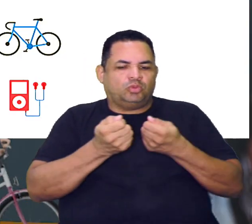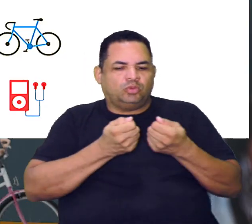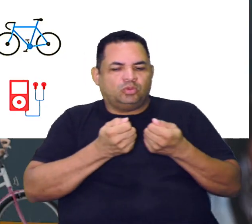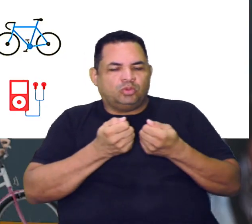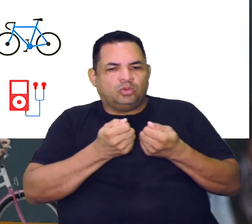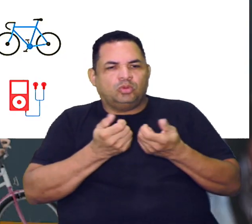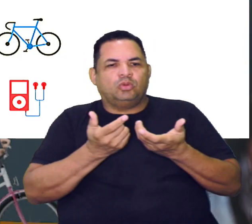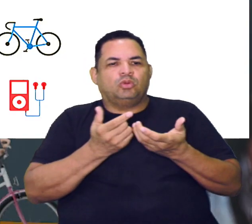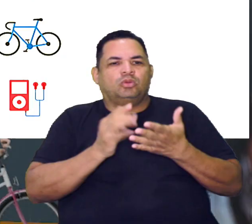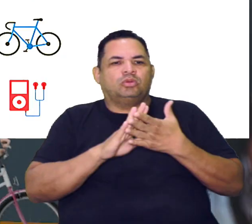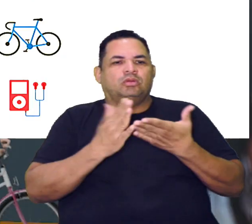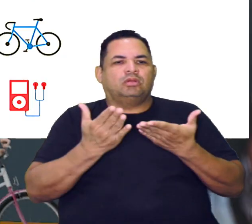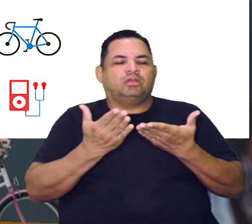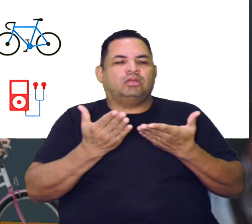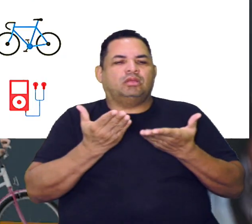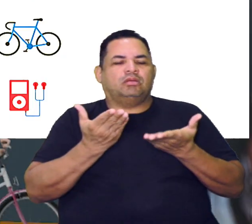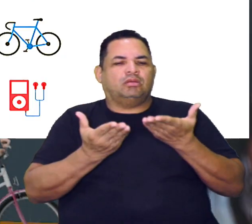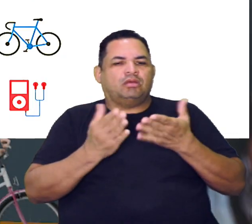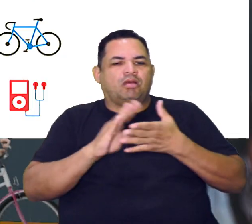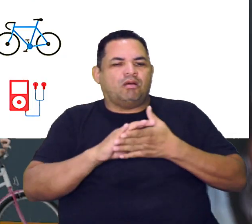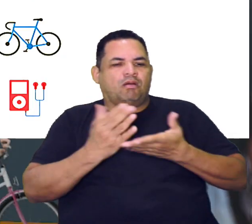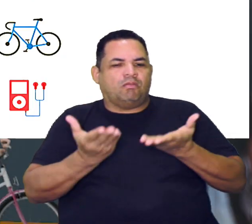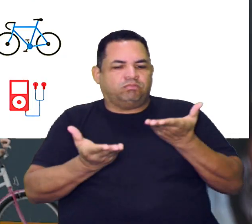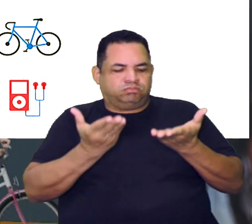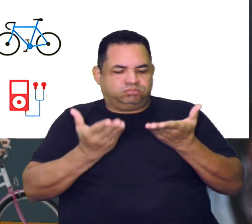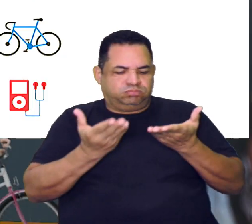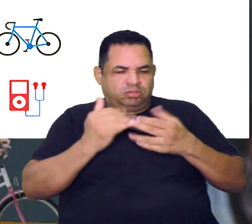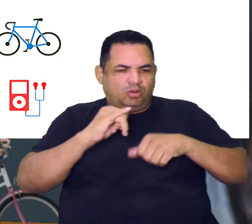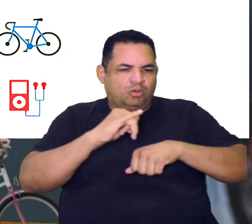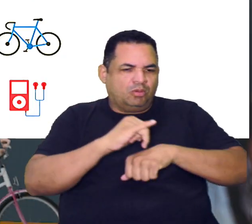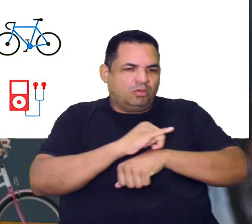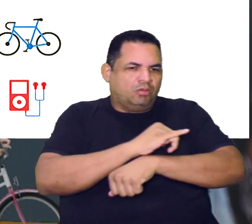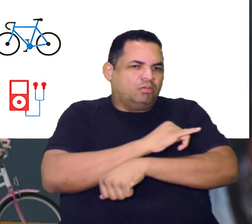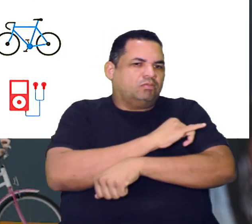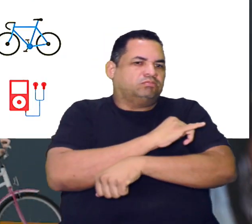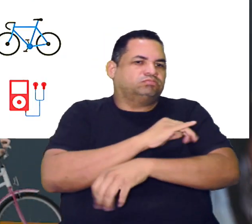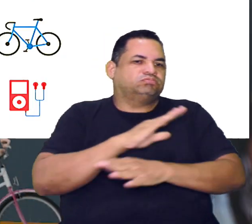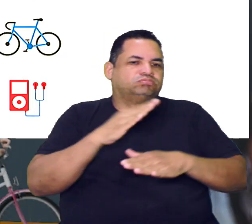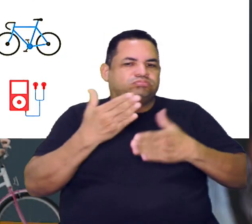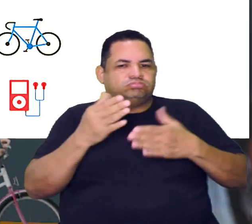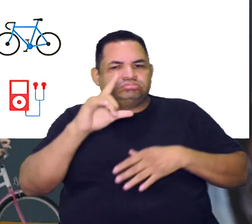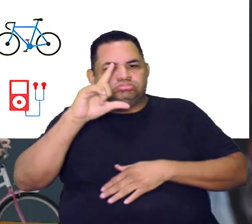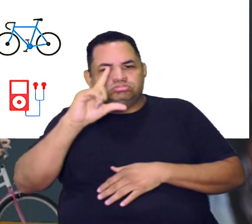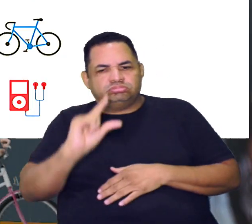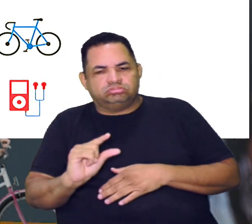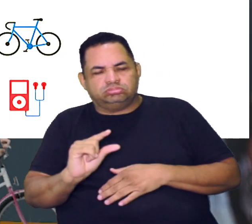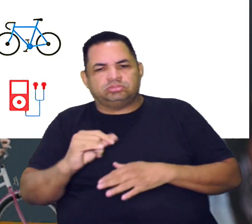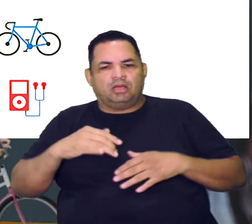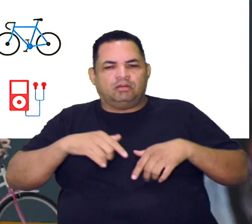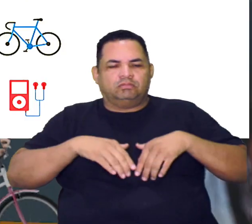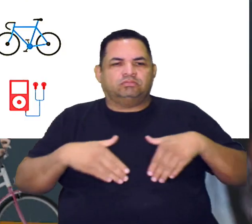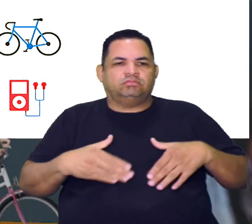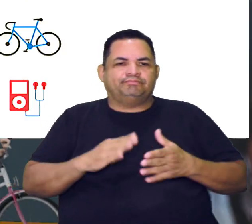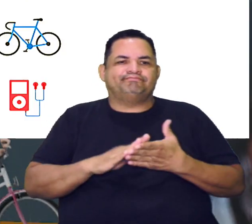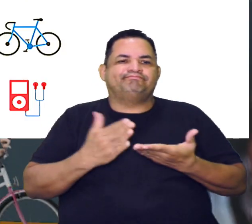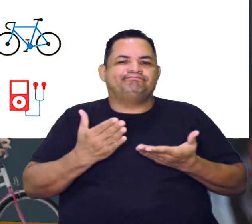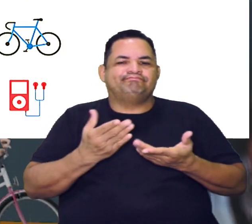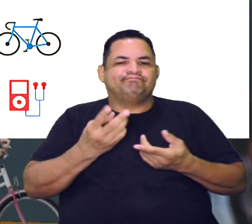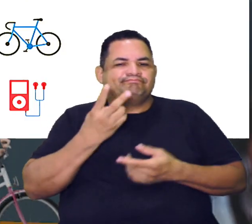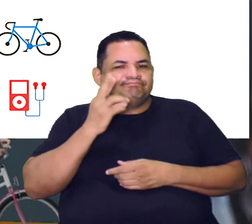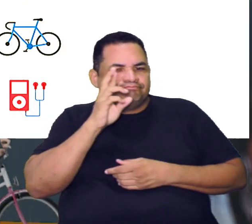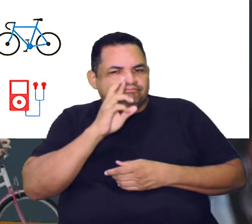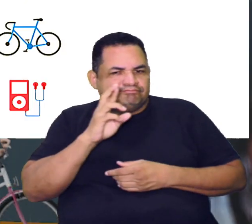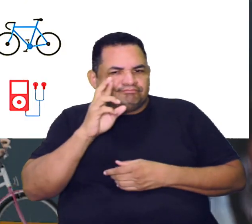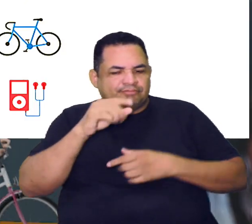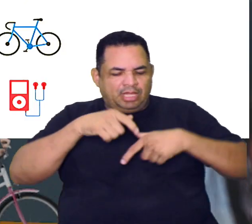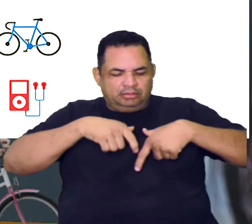peso corporal, né? A minha massa magra, a minha massa, se eu tenho massa gorda, dar uma diminuída, né? E aí a gente observar a